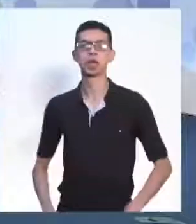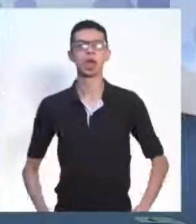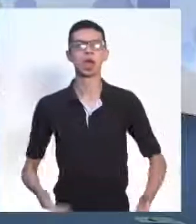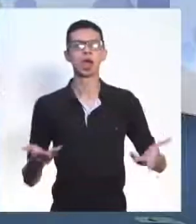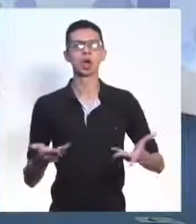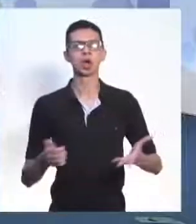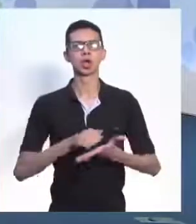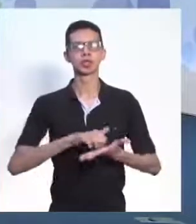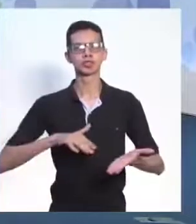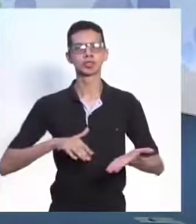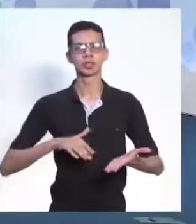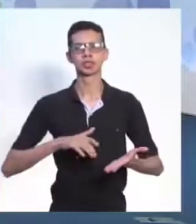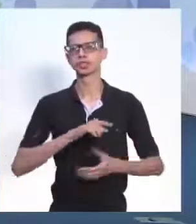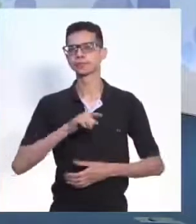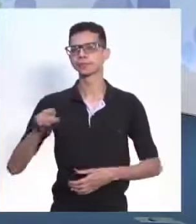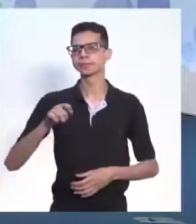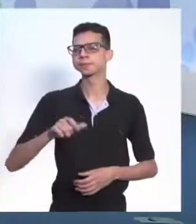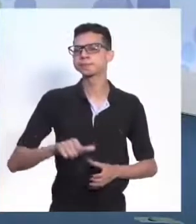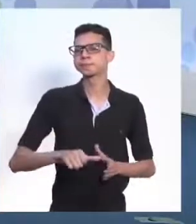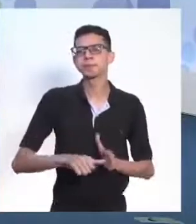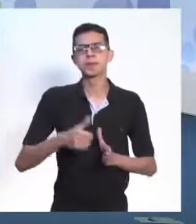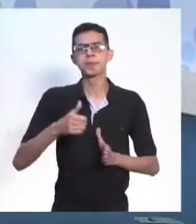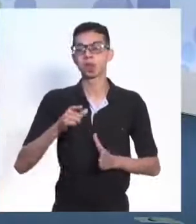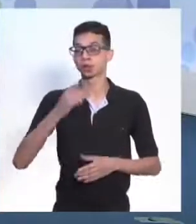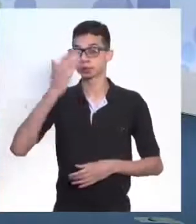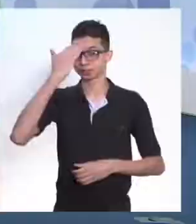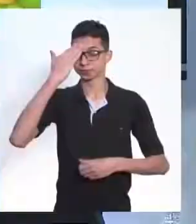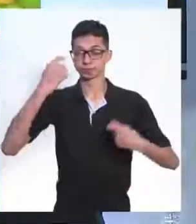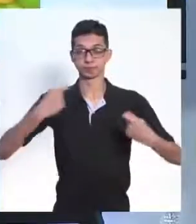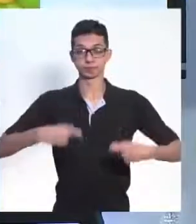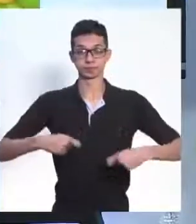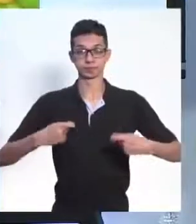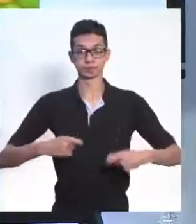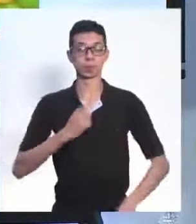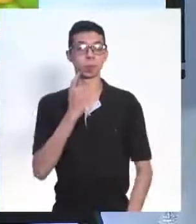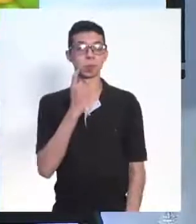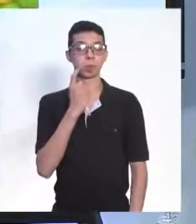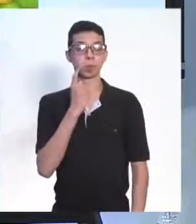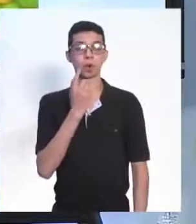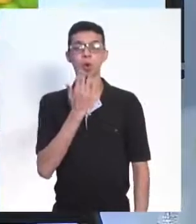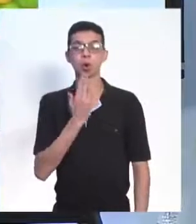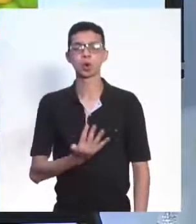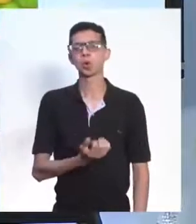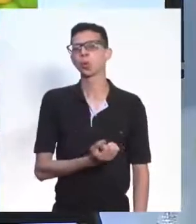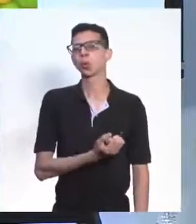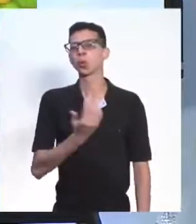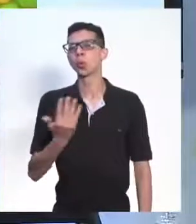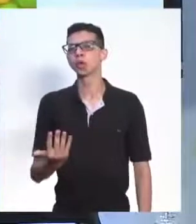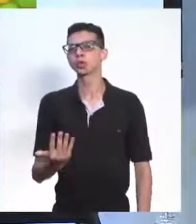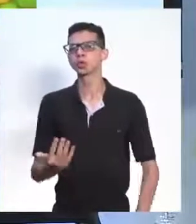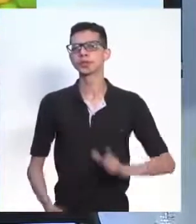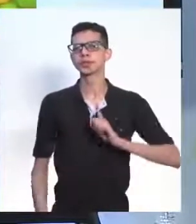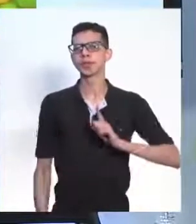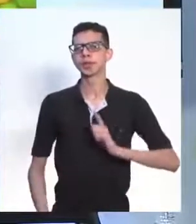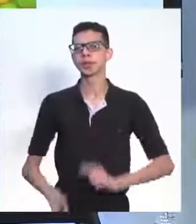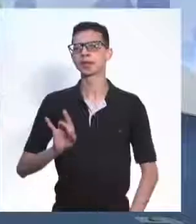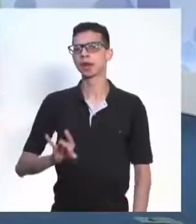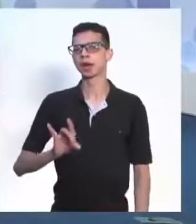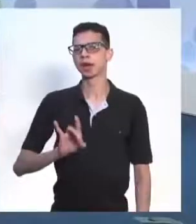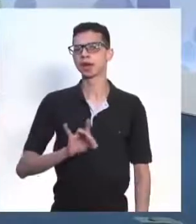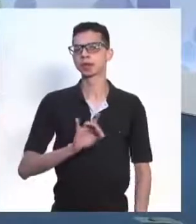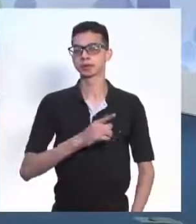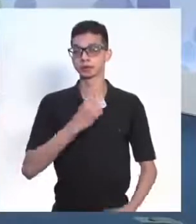atividade, primeira coisa que nós temos que saber, quantas balas de cada cor nós temos. Se o Jonas não